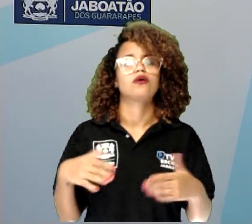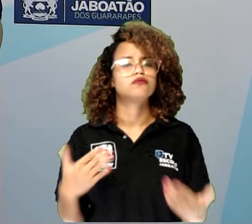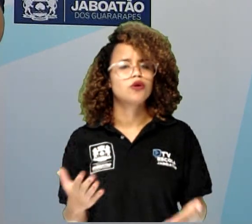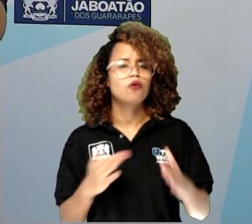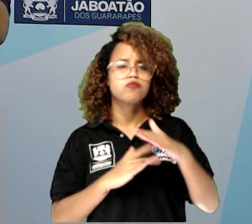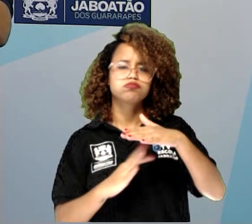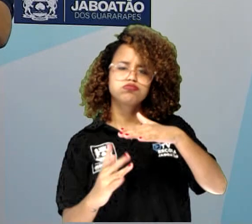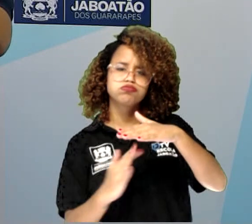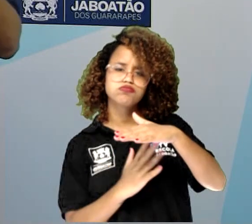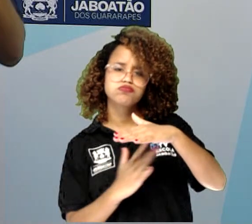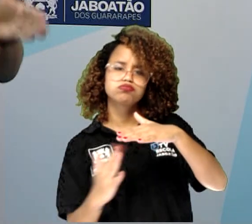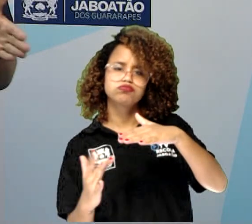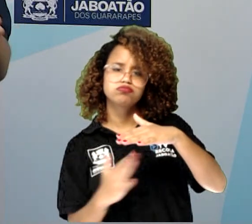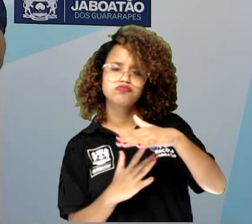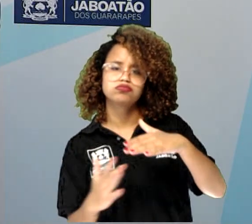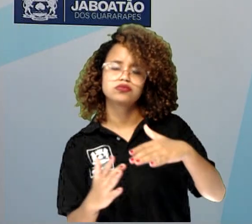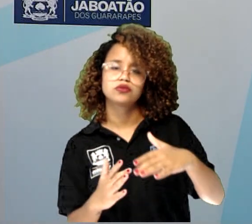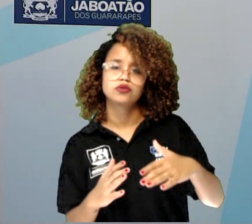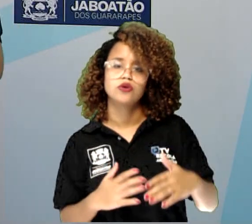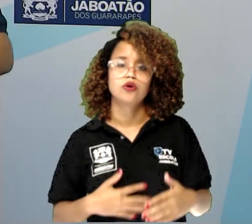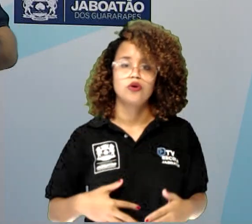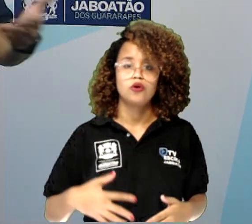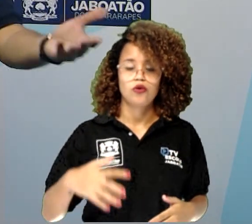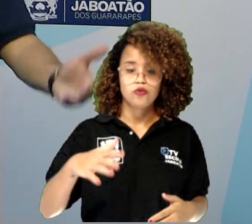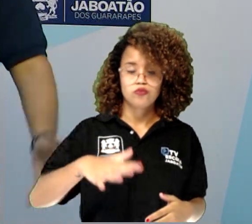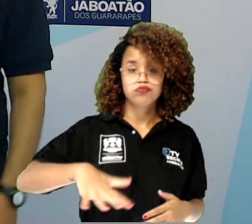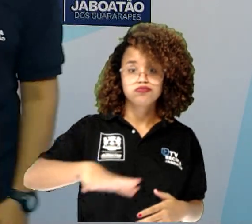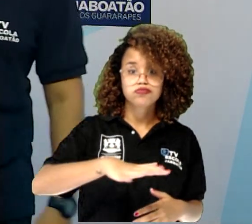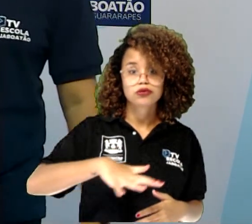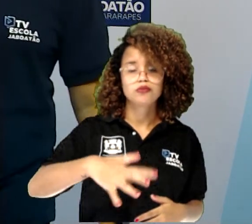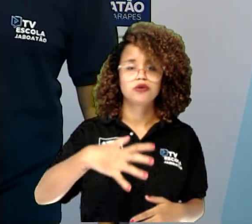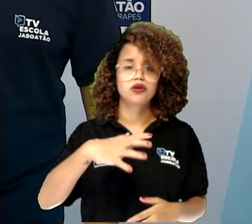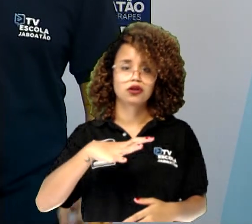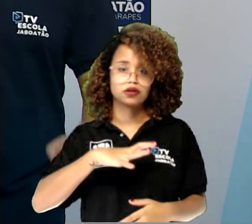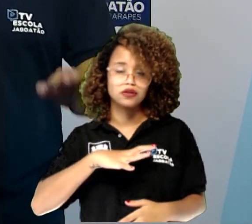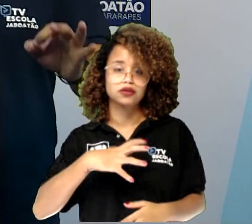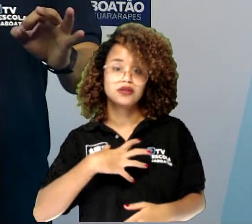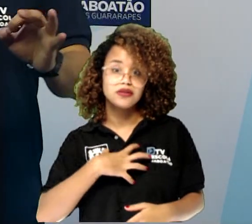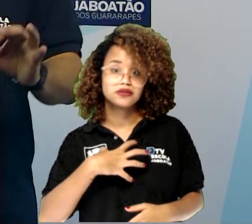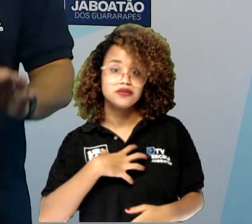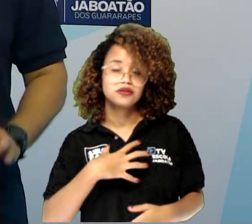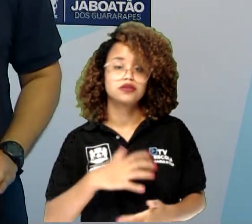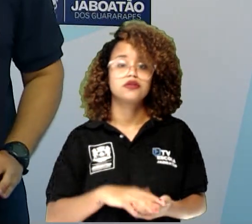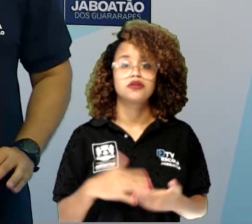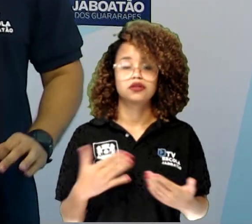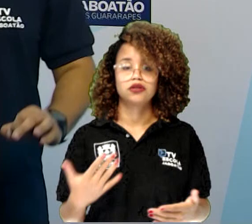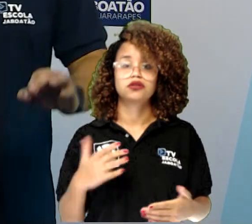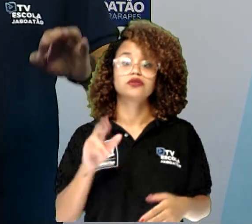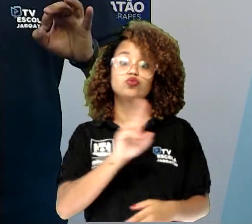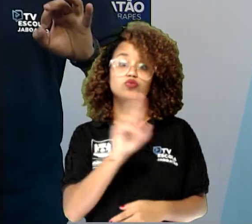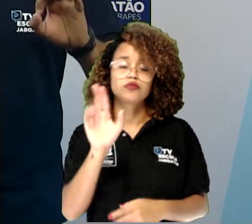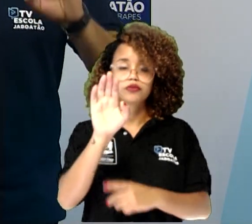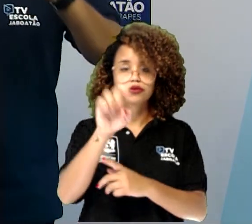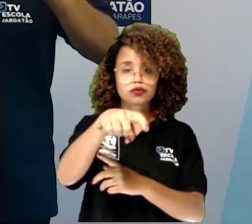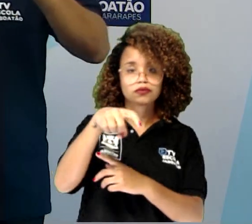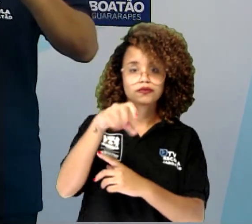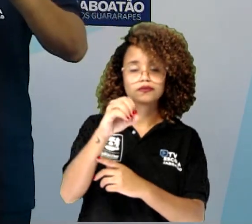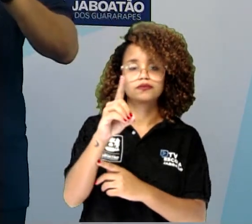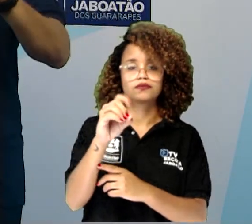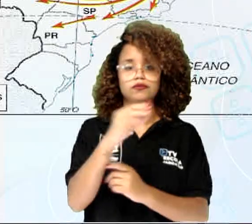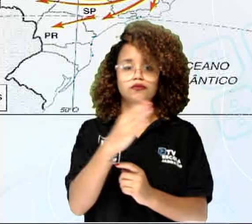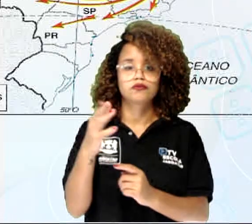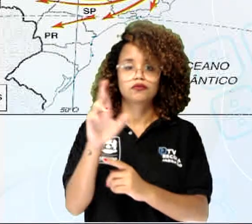migração do campo para a cidade, ela ficou conhecida aí como êxodo rural. Observe que